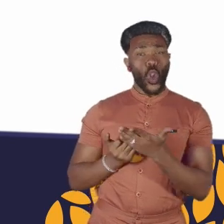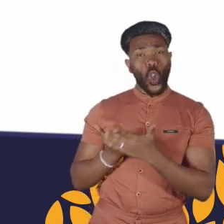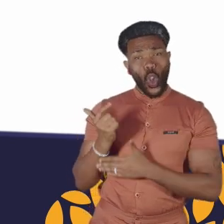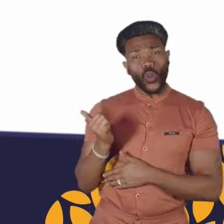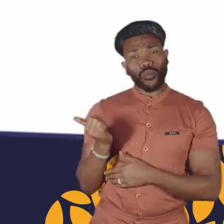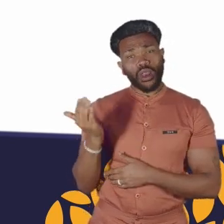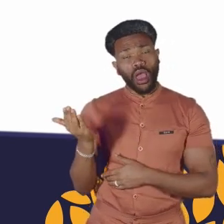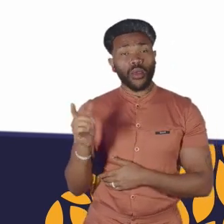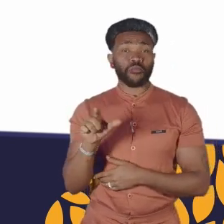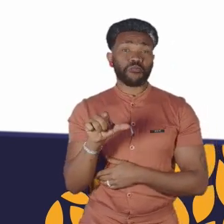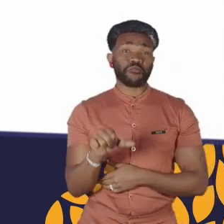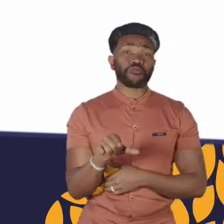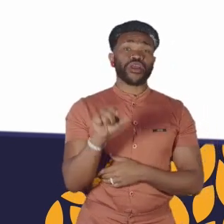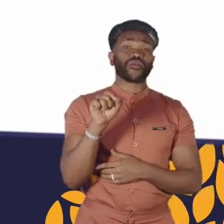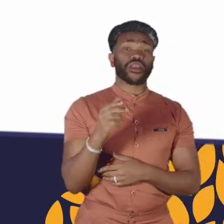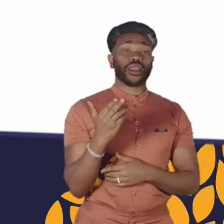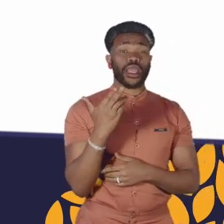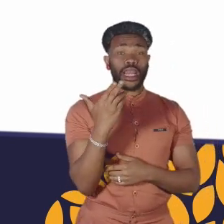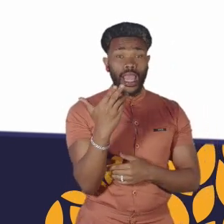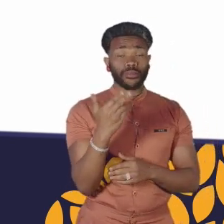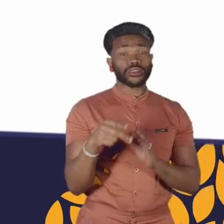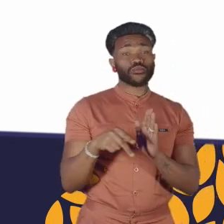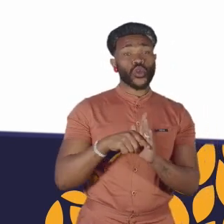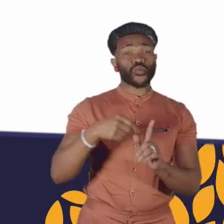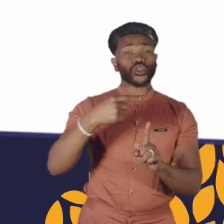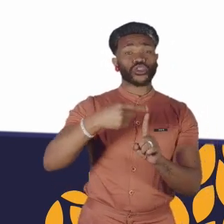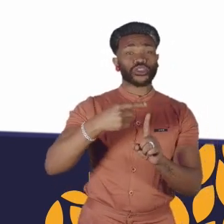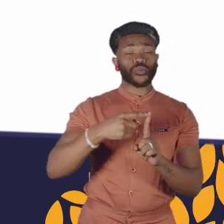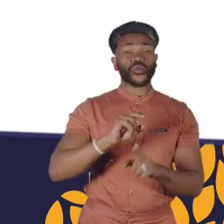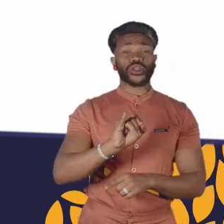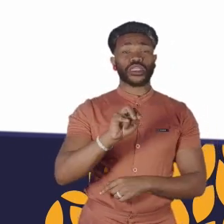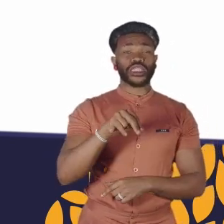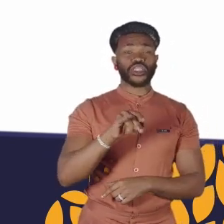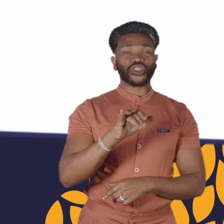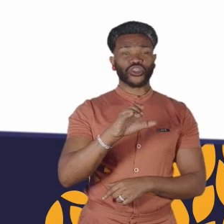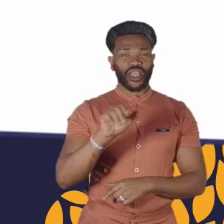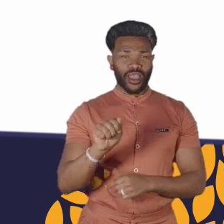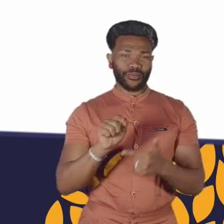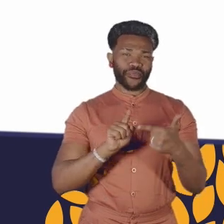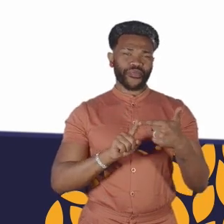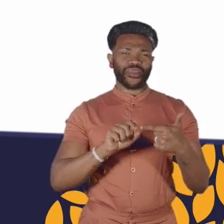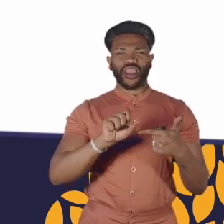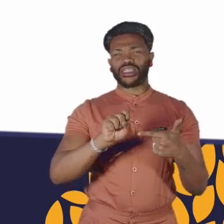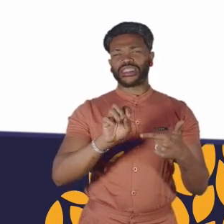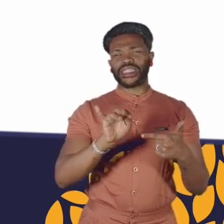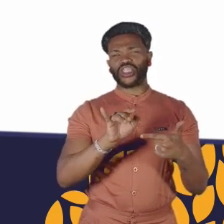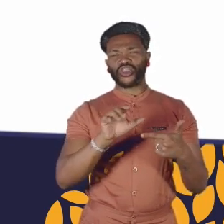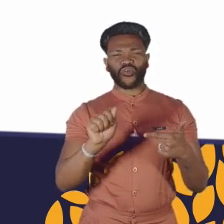ele refere que prefere a cannabis do tipo índica, que a sativa não cai bem para ele